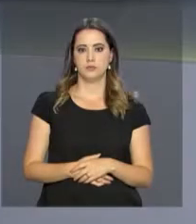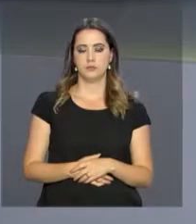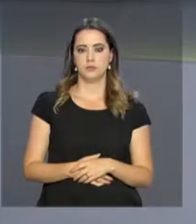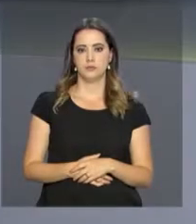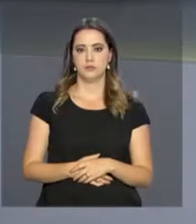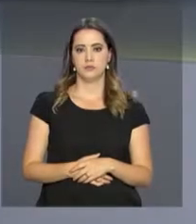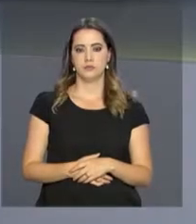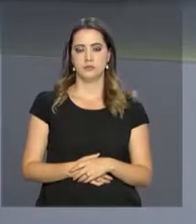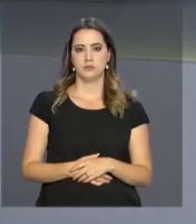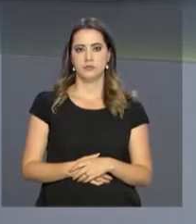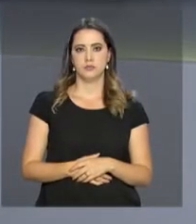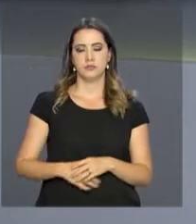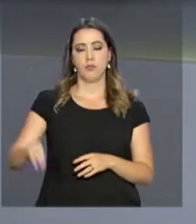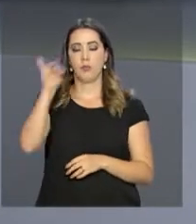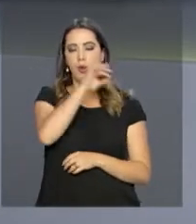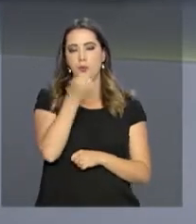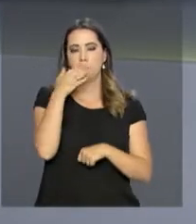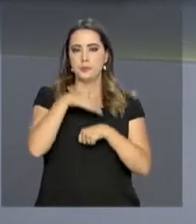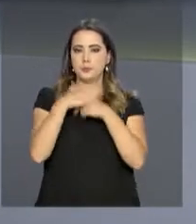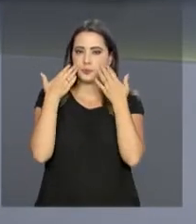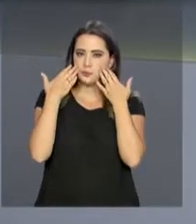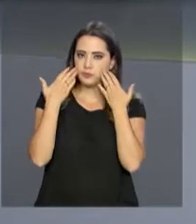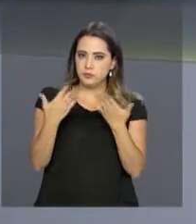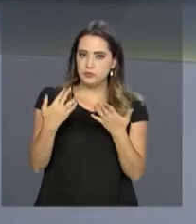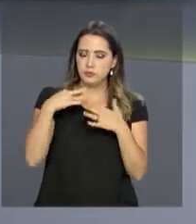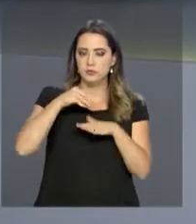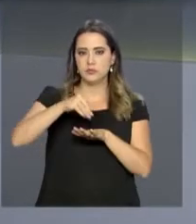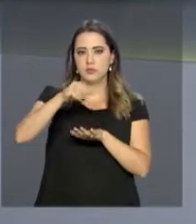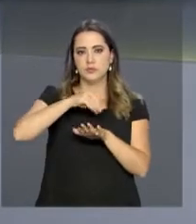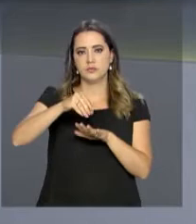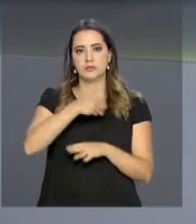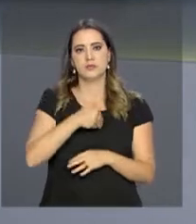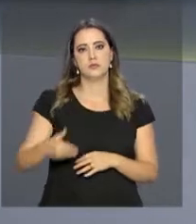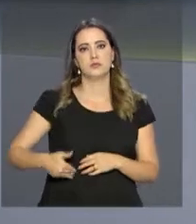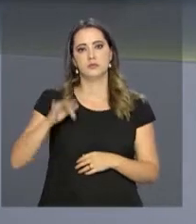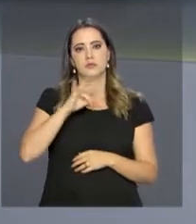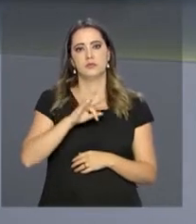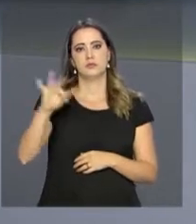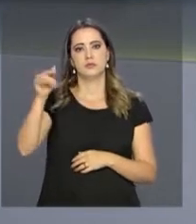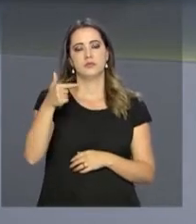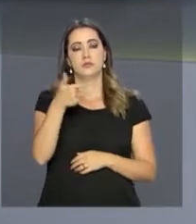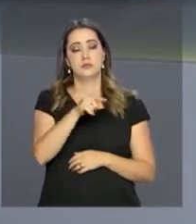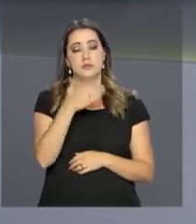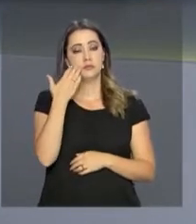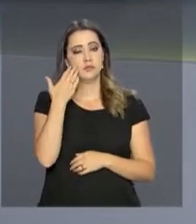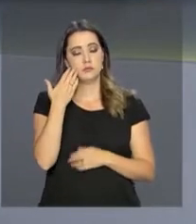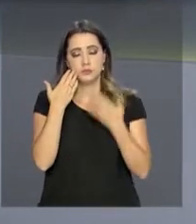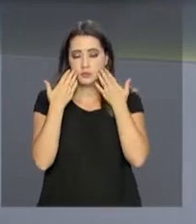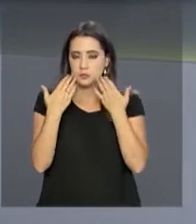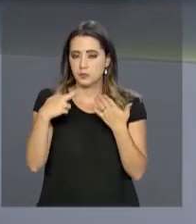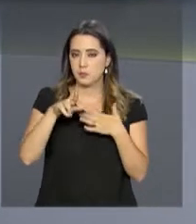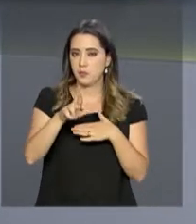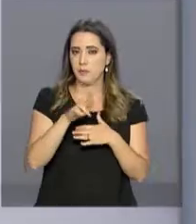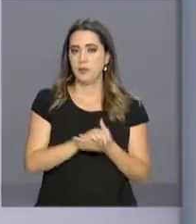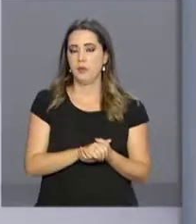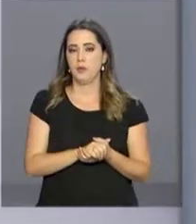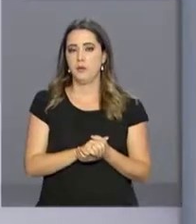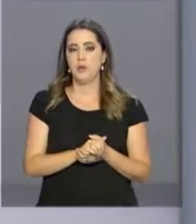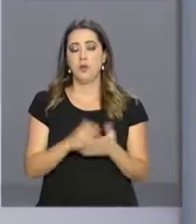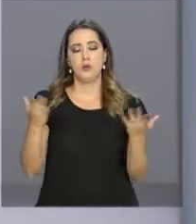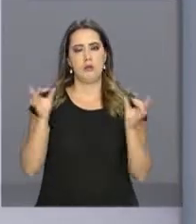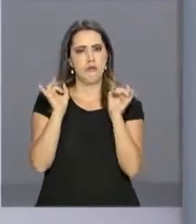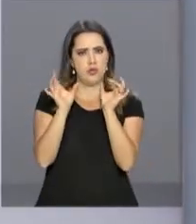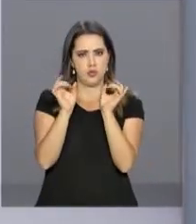olá boa noite a companhia com a gente as notícias do governo federal em mais uma edição do repórter nbr foi